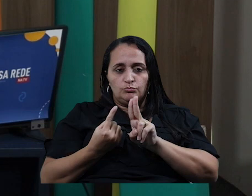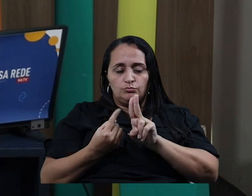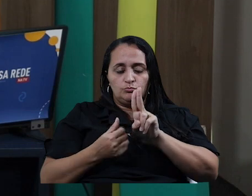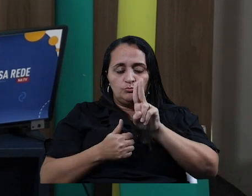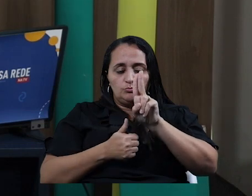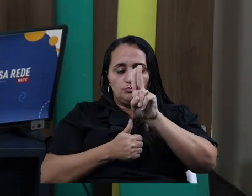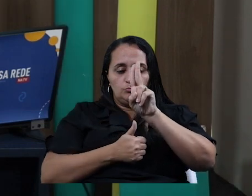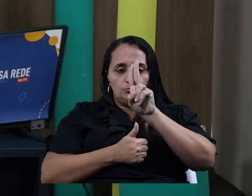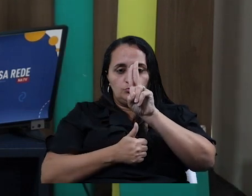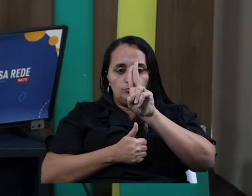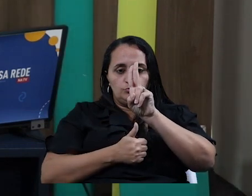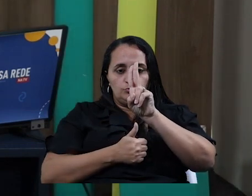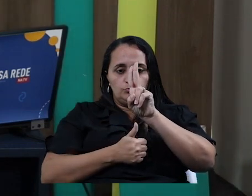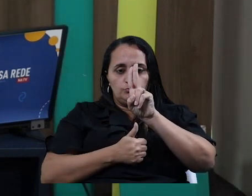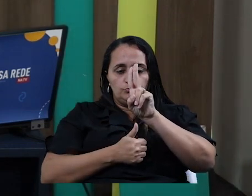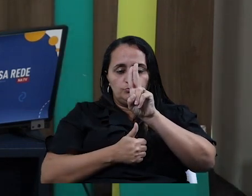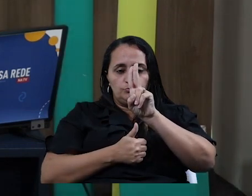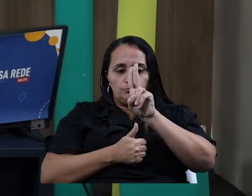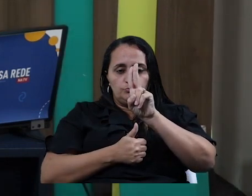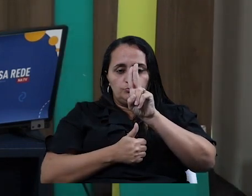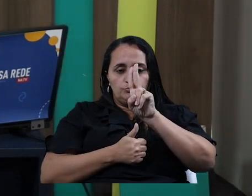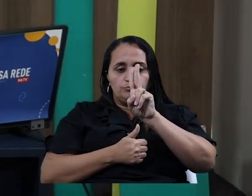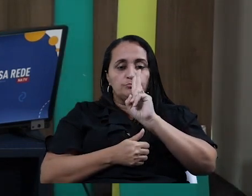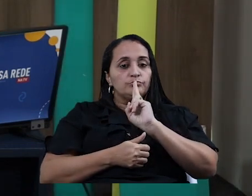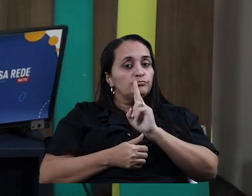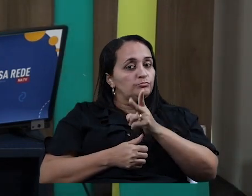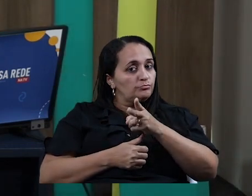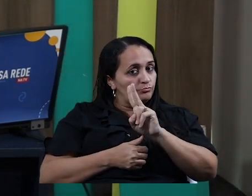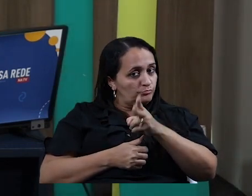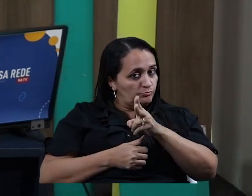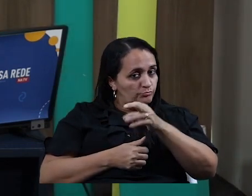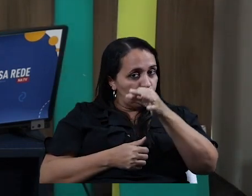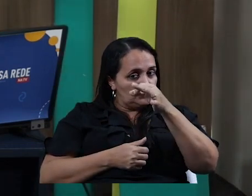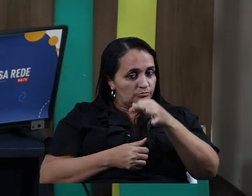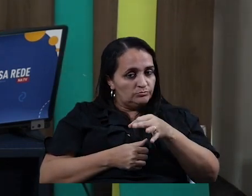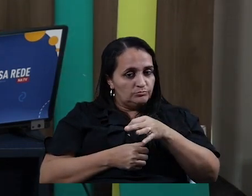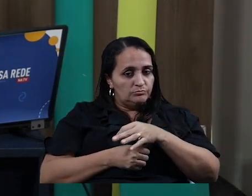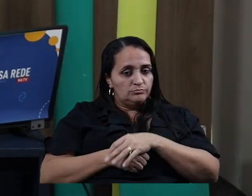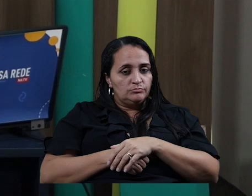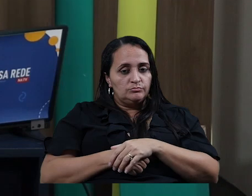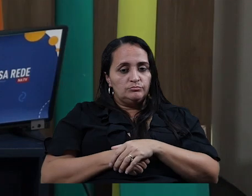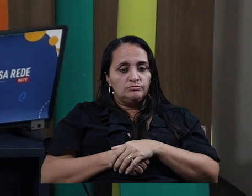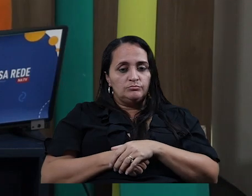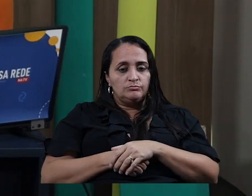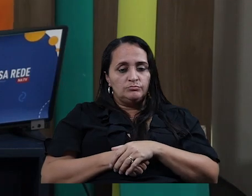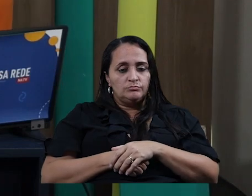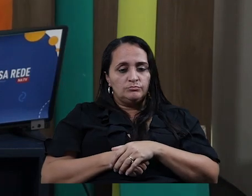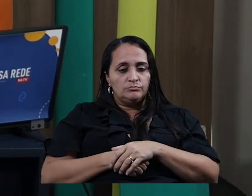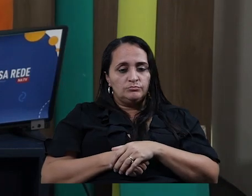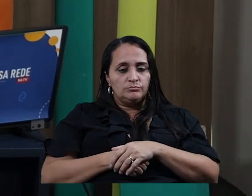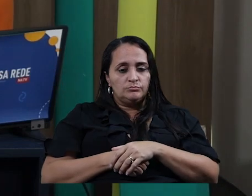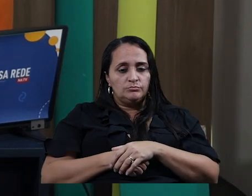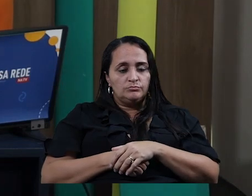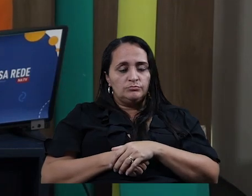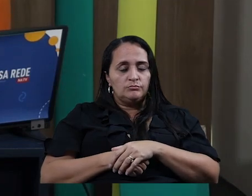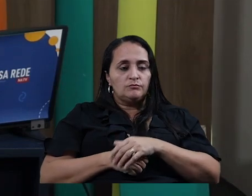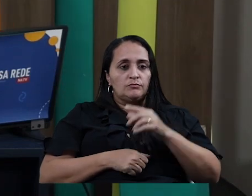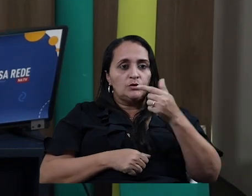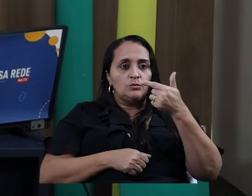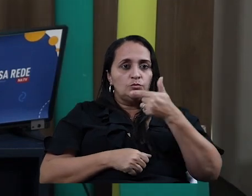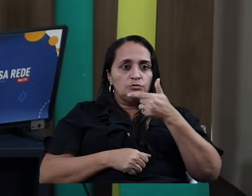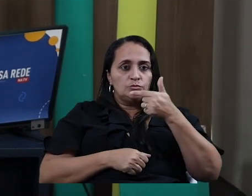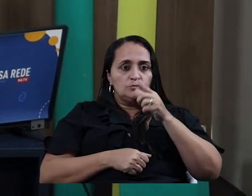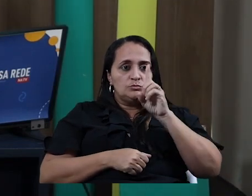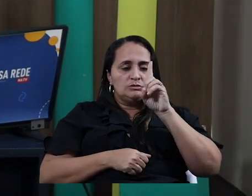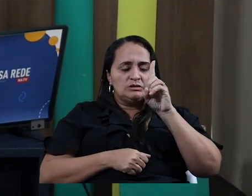unidade, 1. Tá vendo? Continuando na ordem correta. O segundo tinha que ser